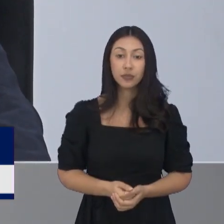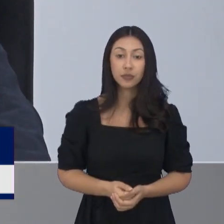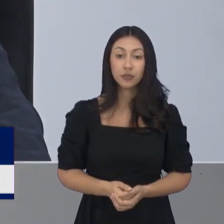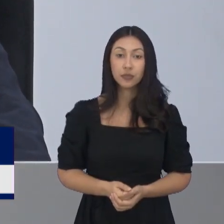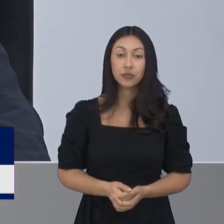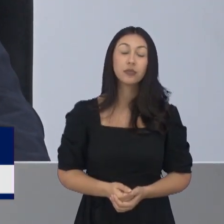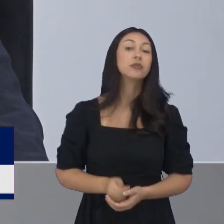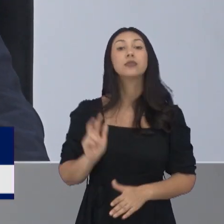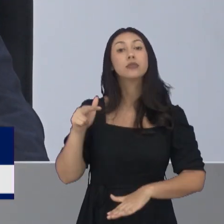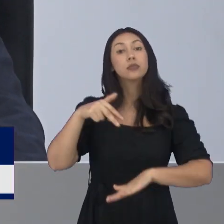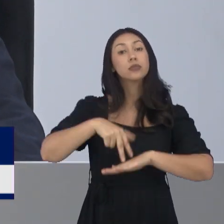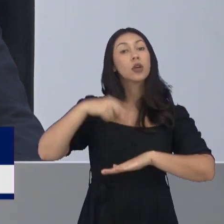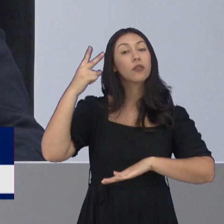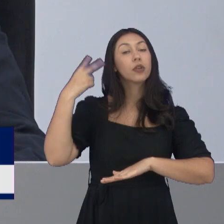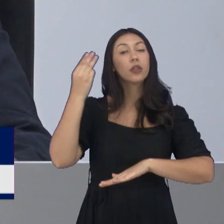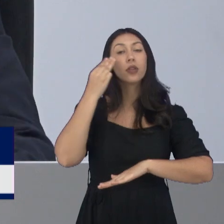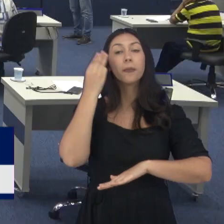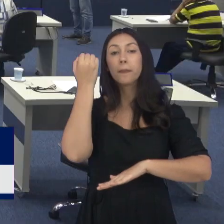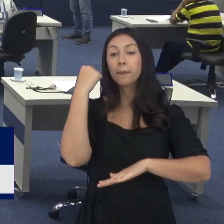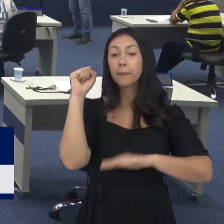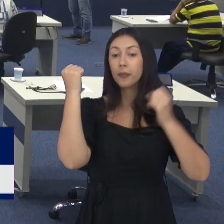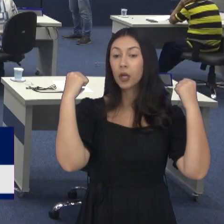Com a palavra, o vereador Marcão da Academia.